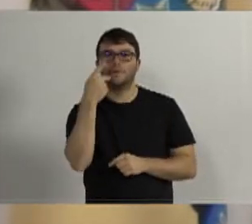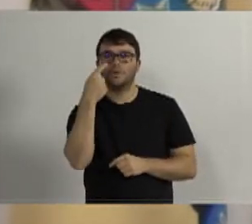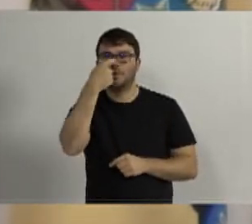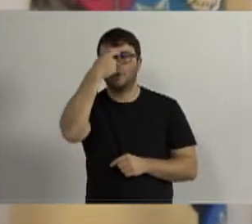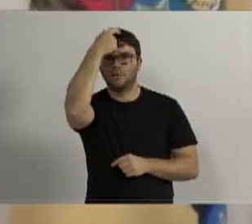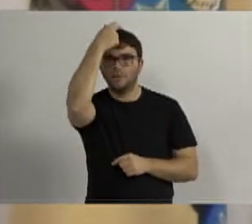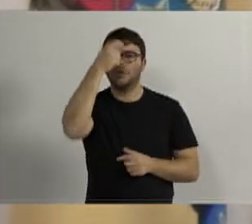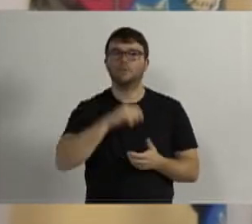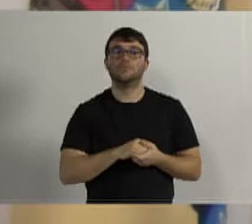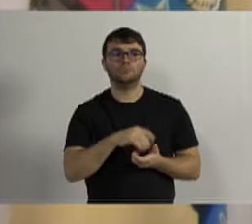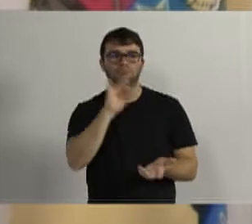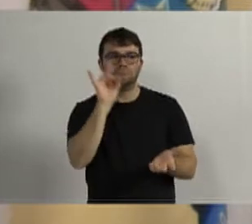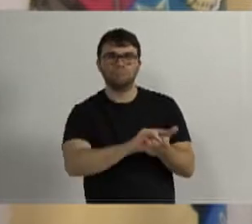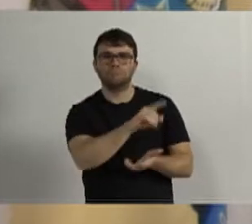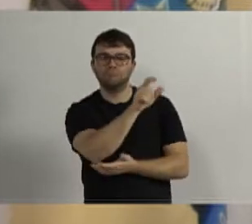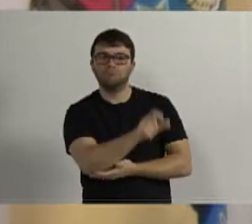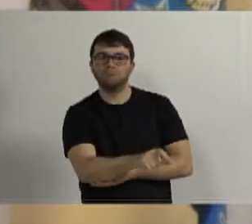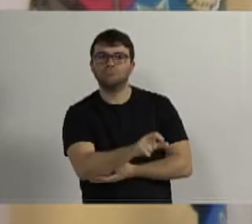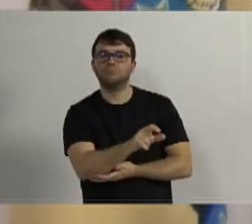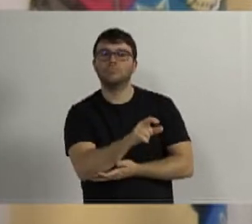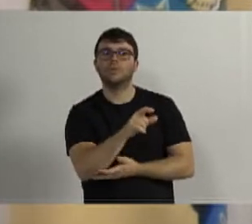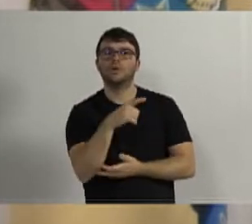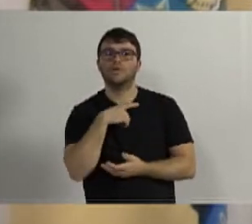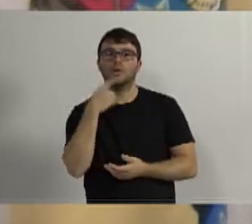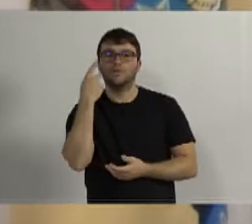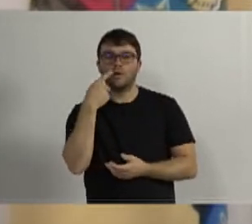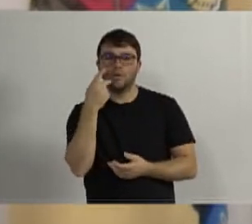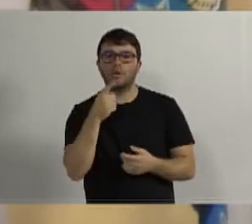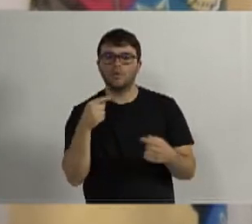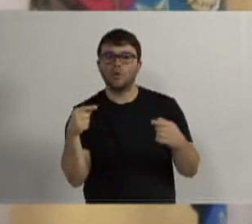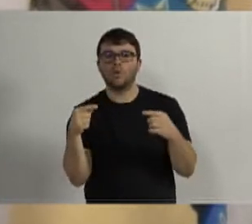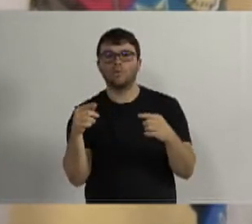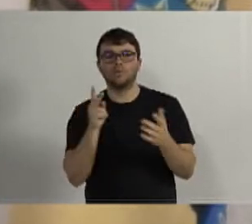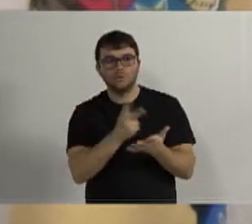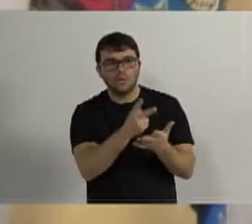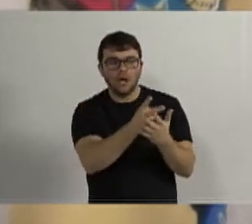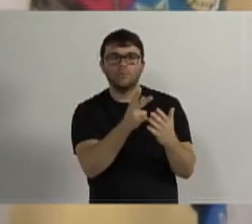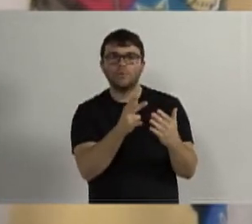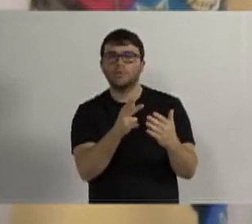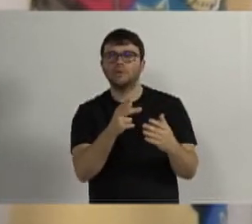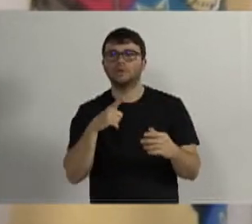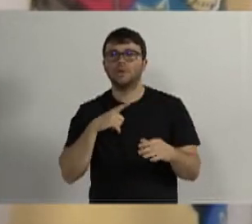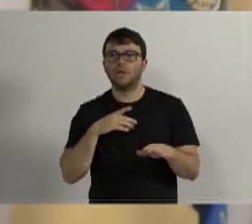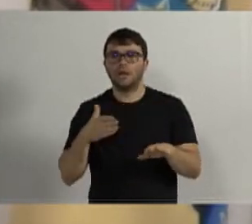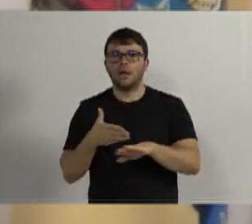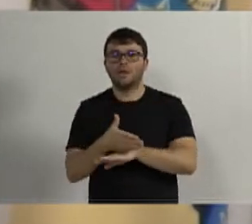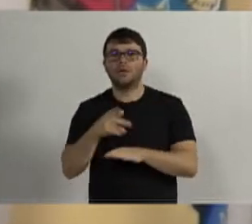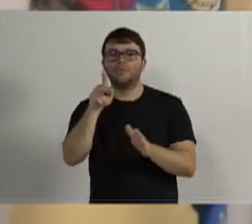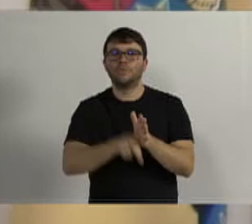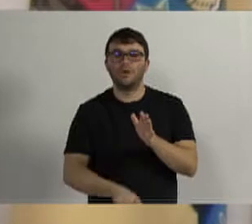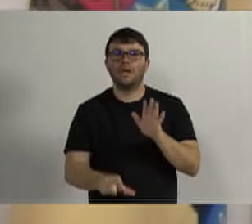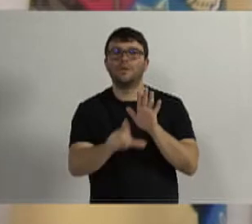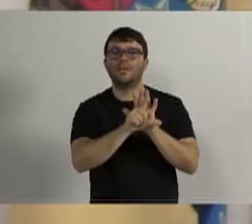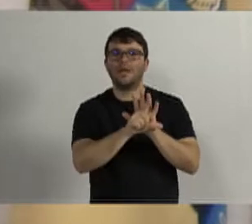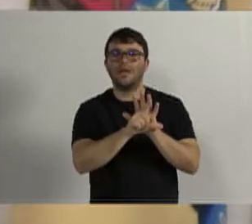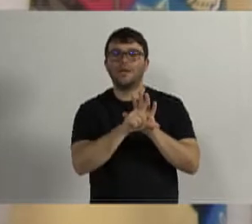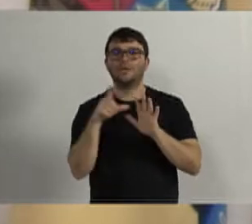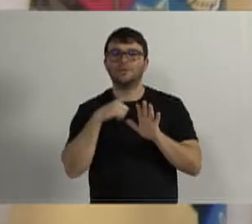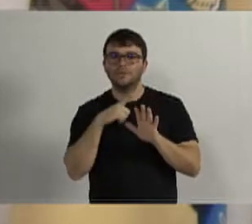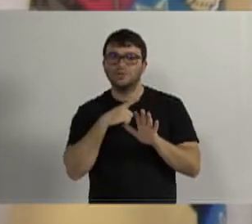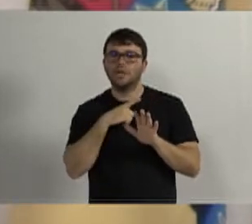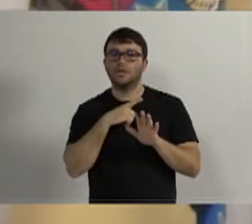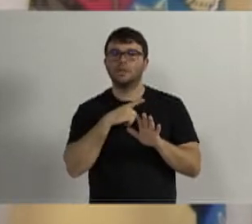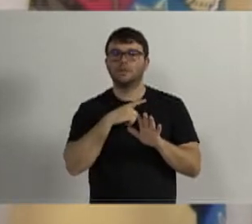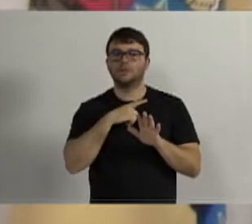de fato Vereador Adriano faz contato com o sindicato sempre que entra um projeto de lei aqui que afeta diretamente